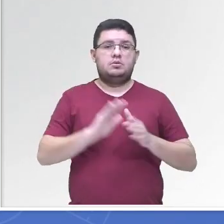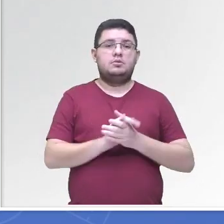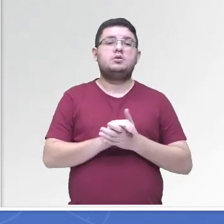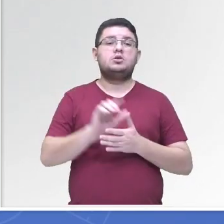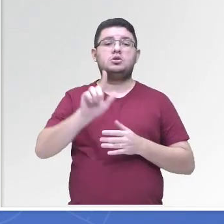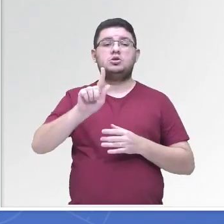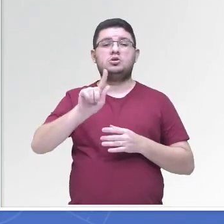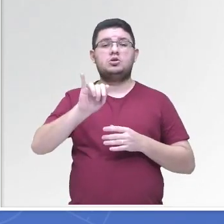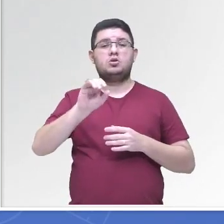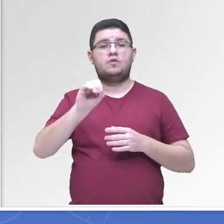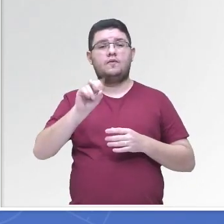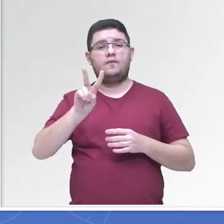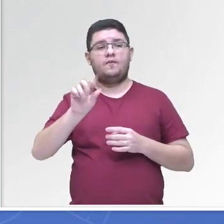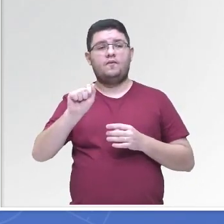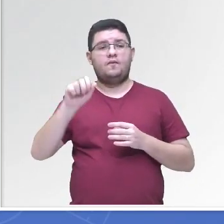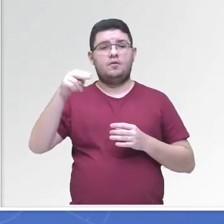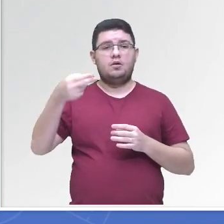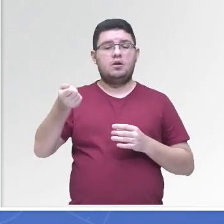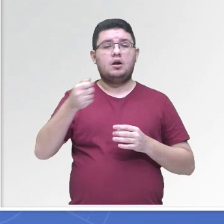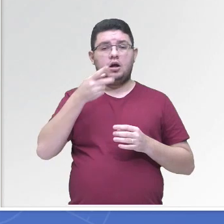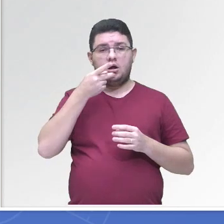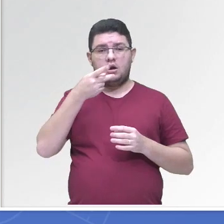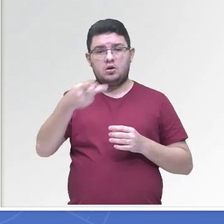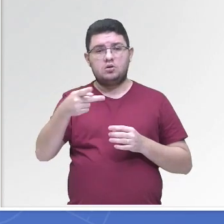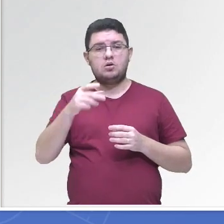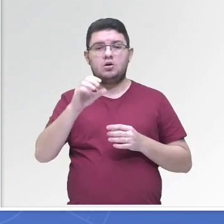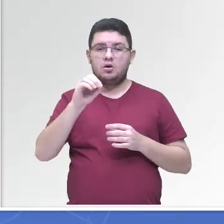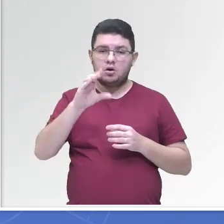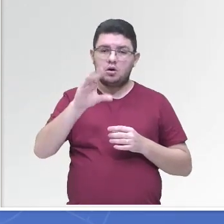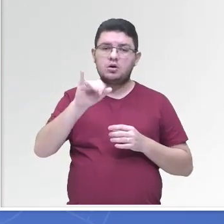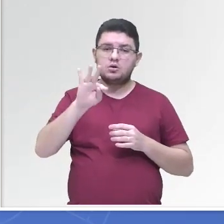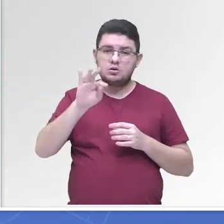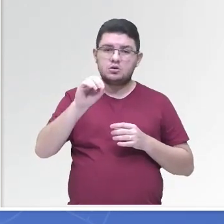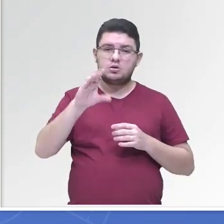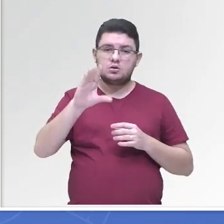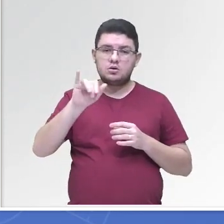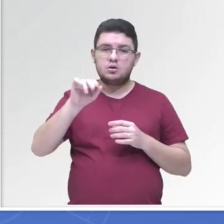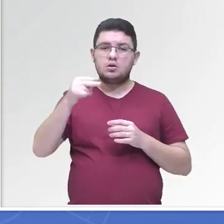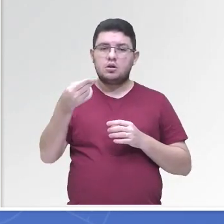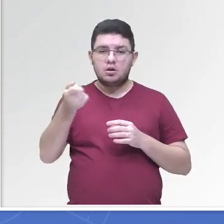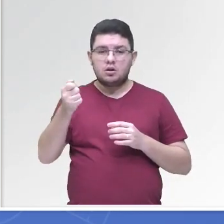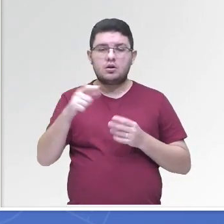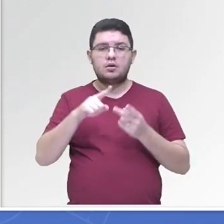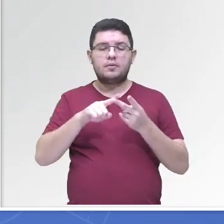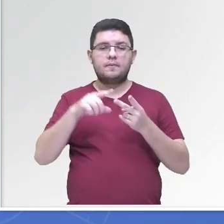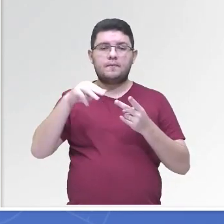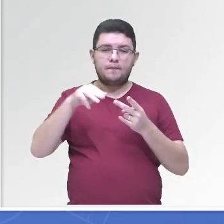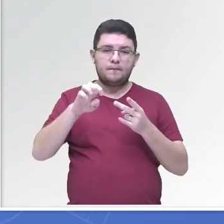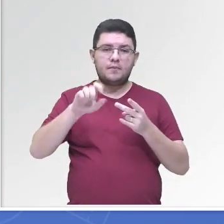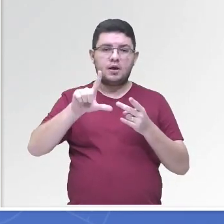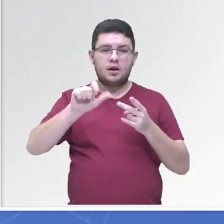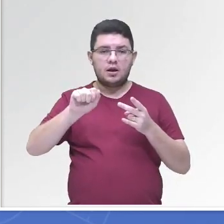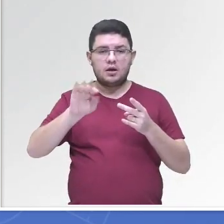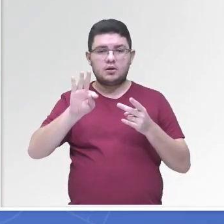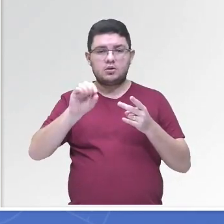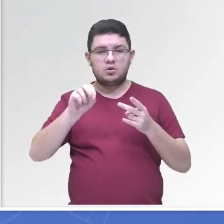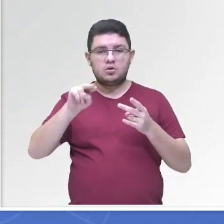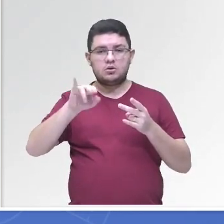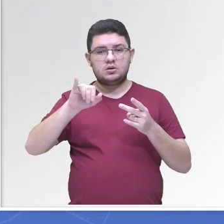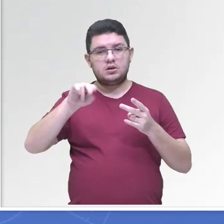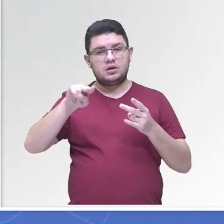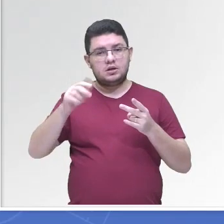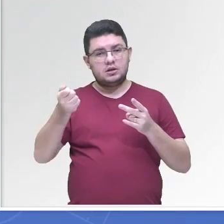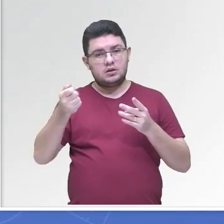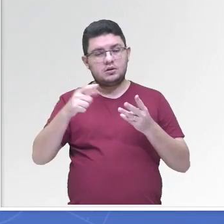Giovana colocou citocina, serotonina, melatonina, endorfina e noradrenalina. O Anderson colocou aí